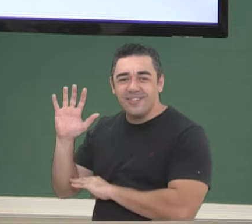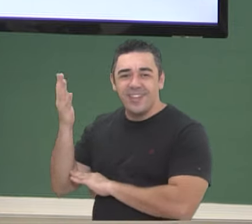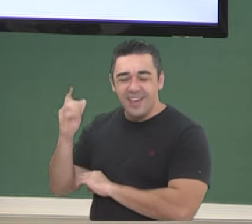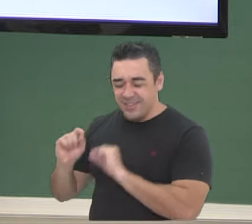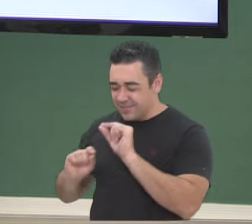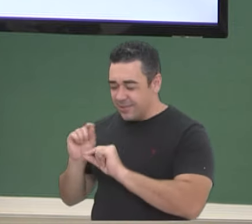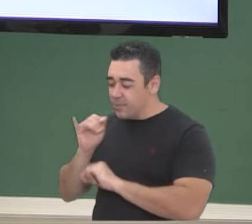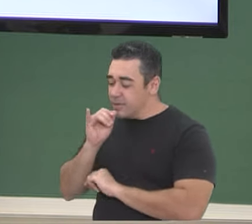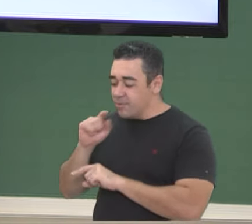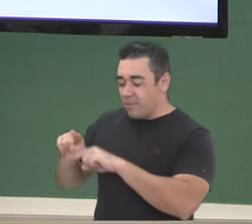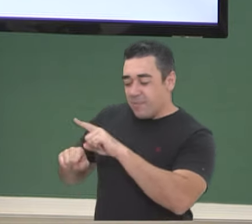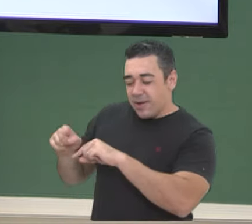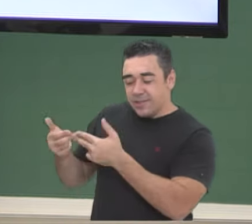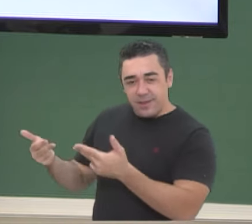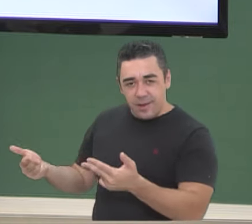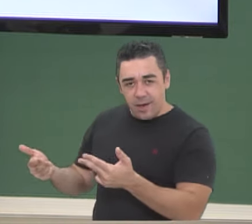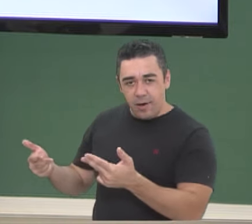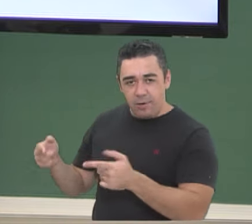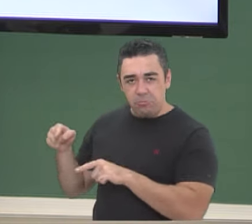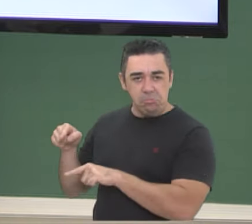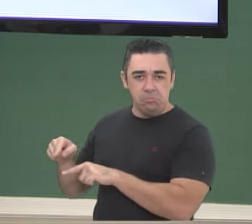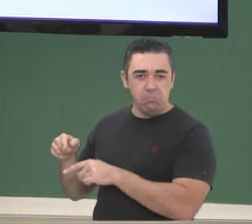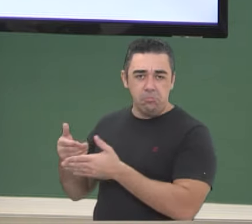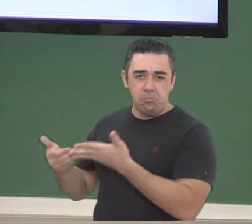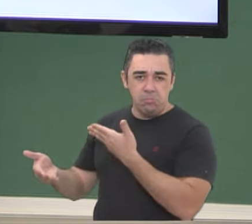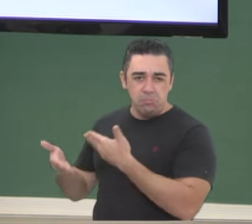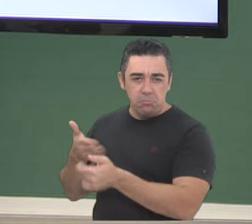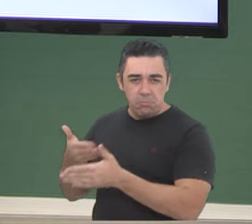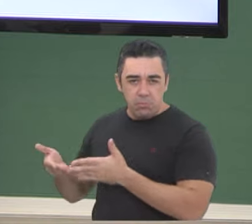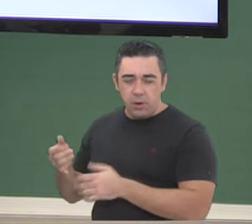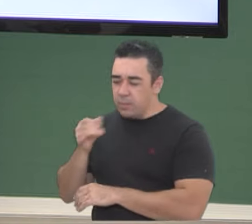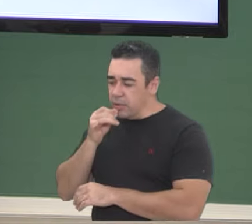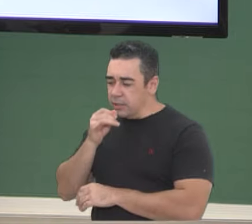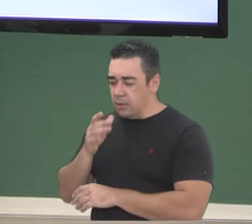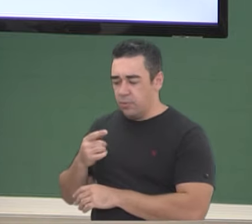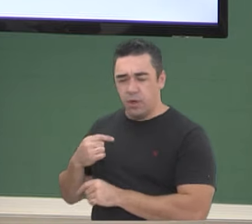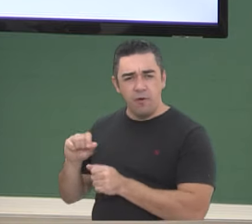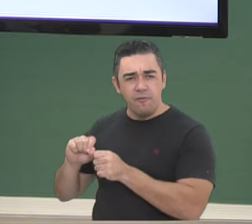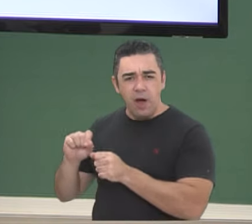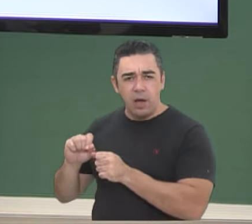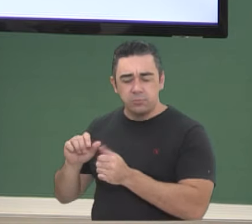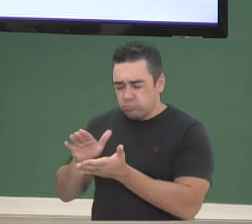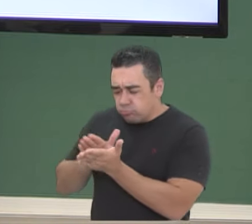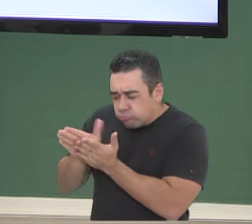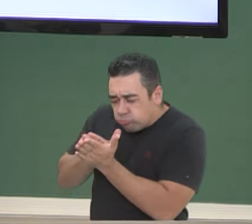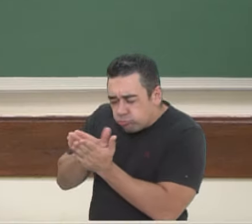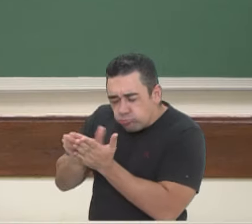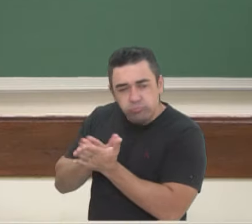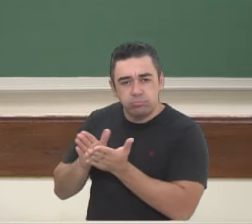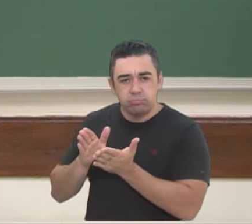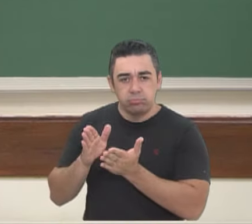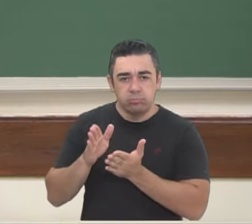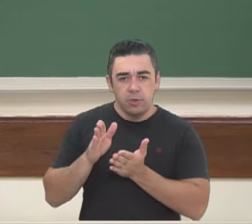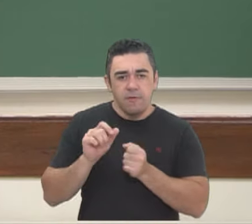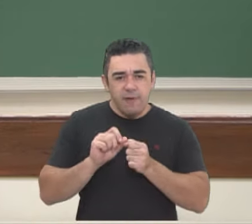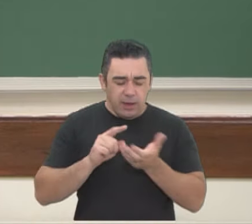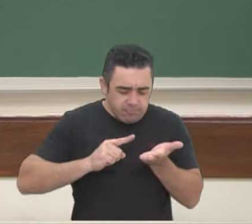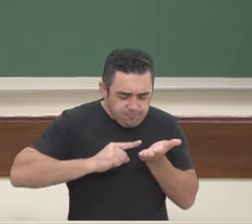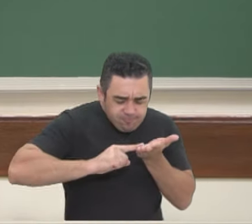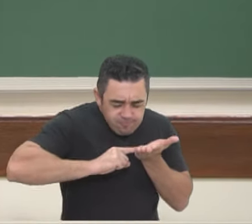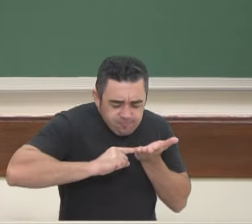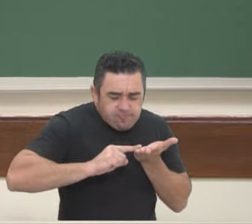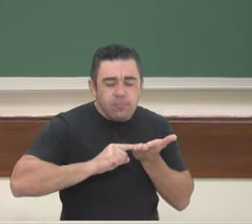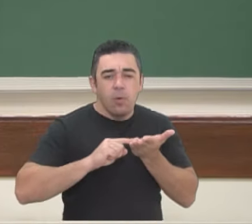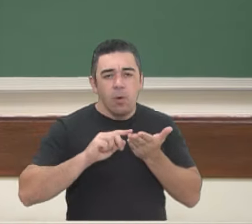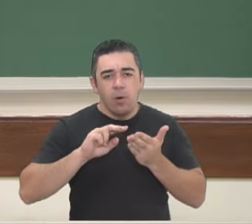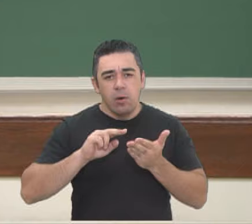gente pega o material que ele é aficcionado atrás a gente ir a 30